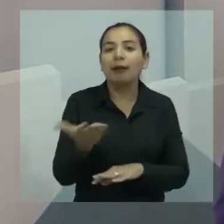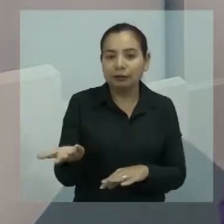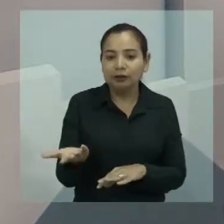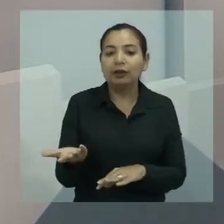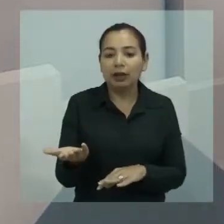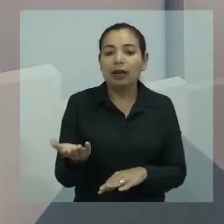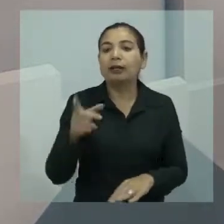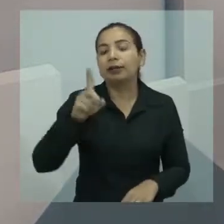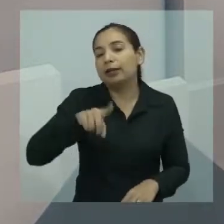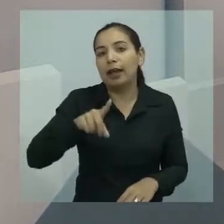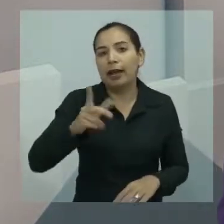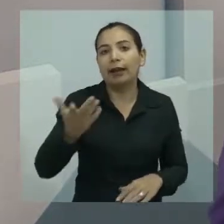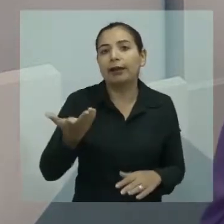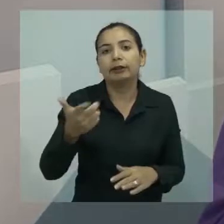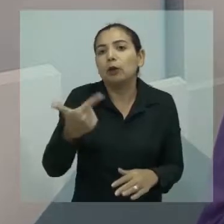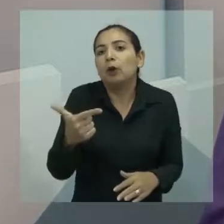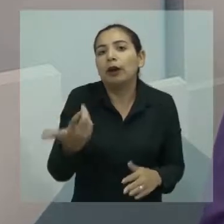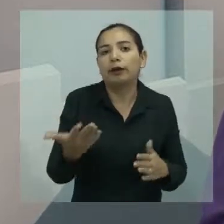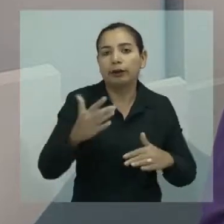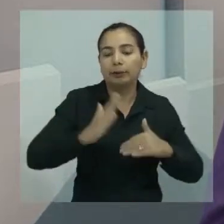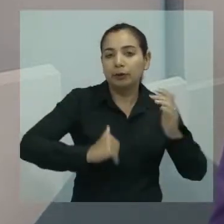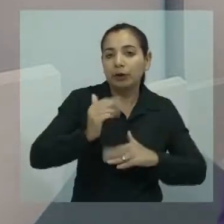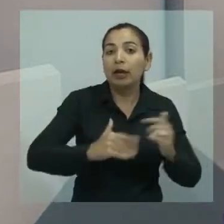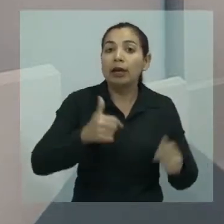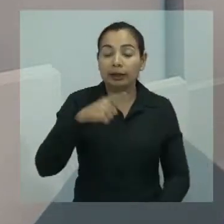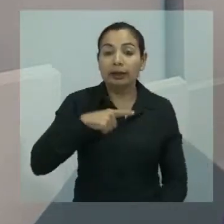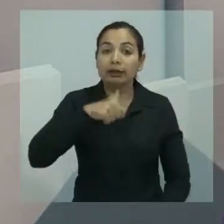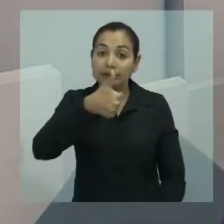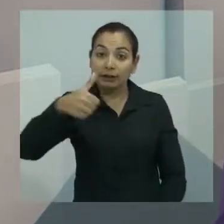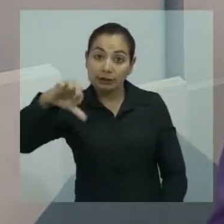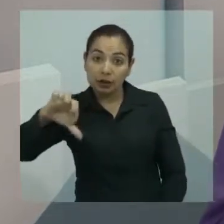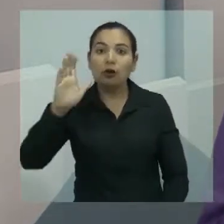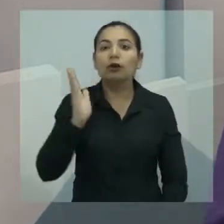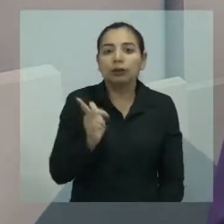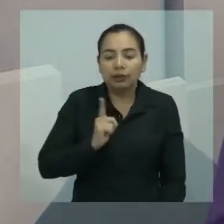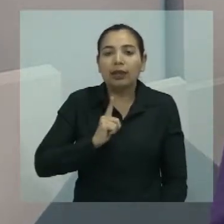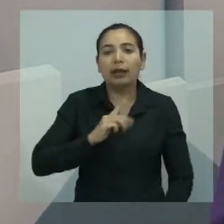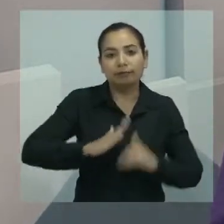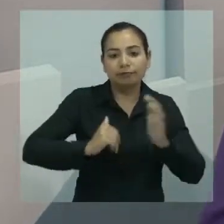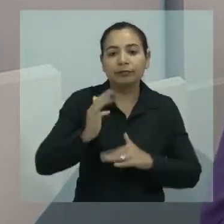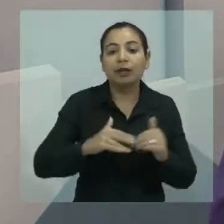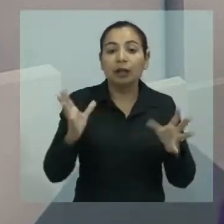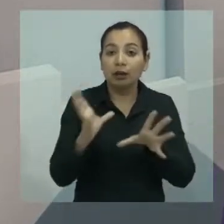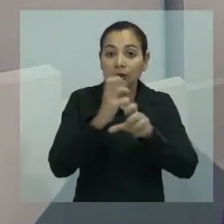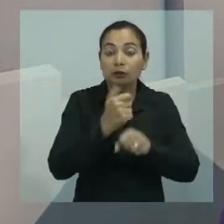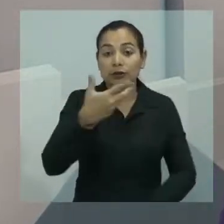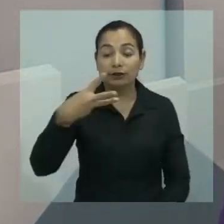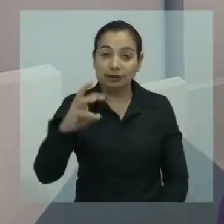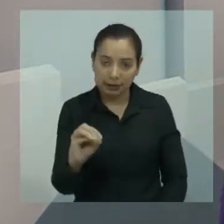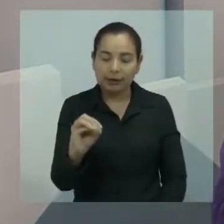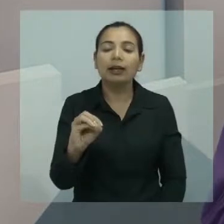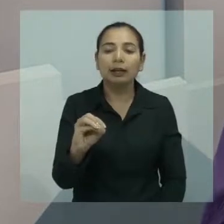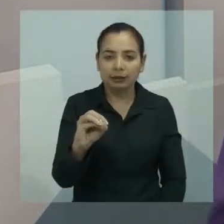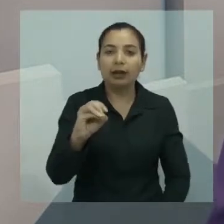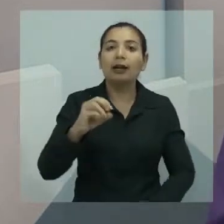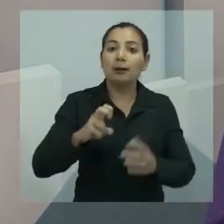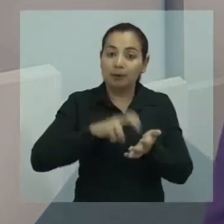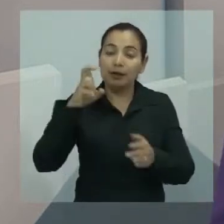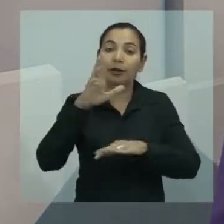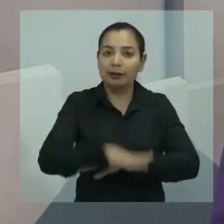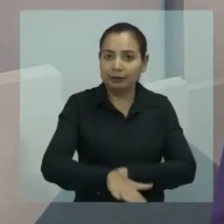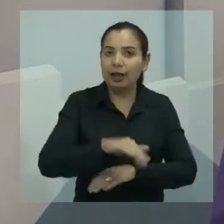só para você ter uma ideia, a gente tem 111 escolas em tempo integral do ensino médio, né, que não são profissionalizantes, e